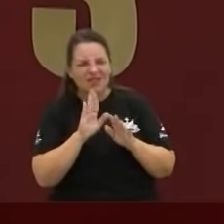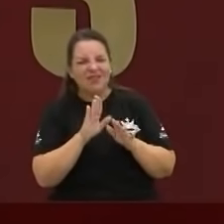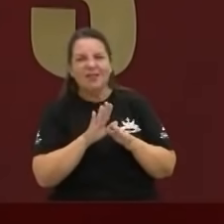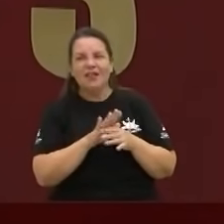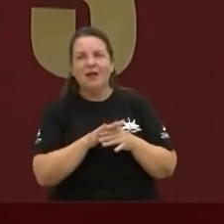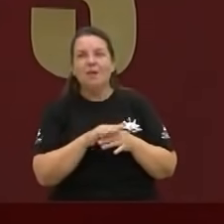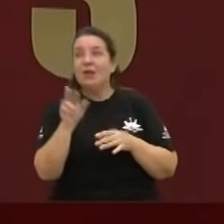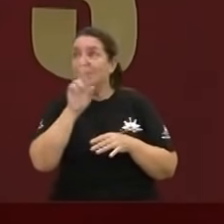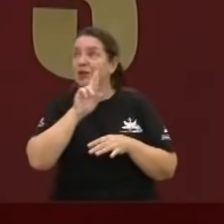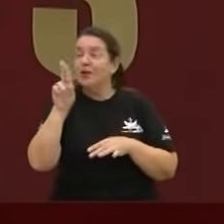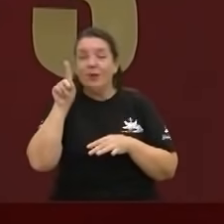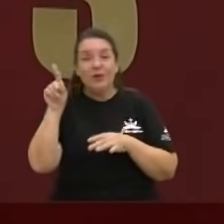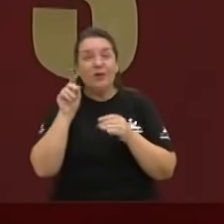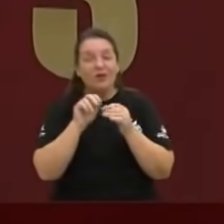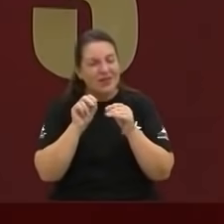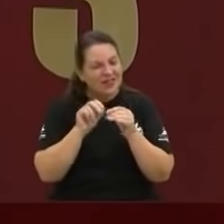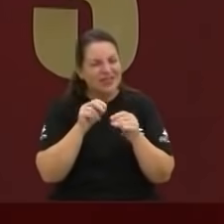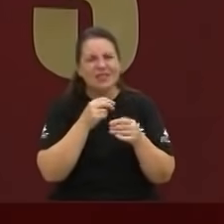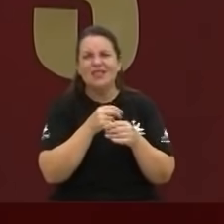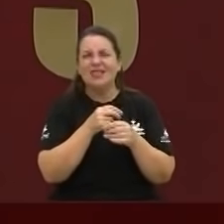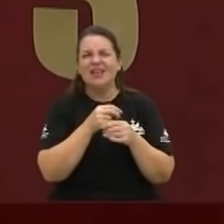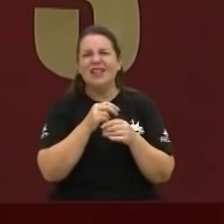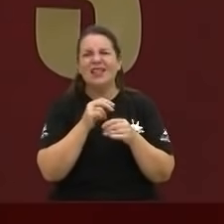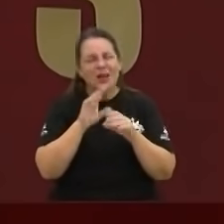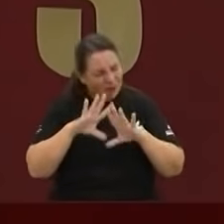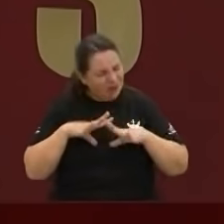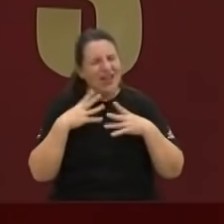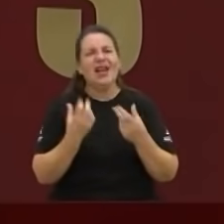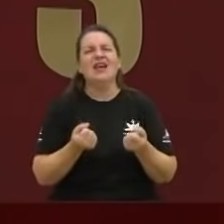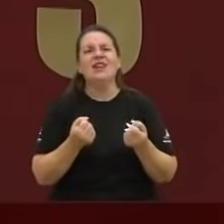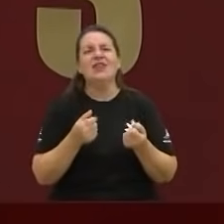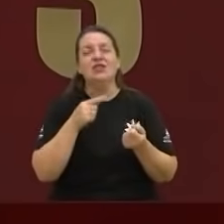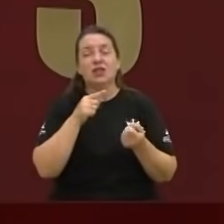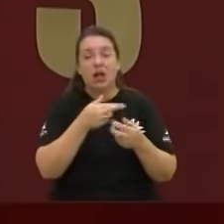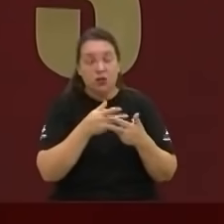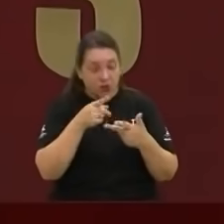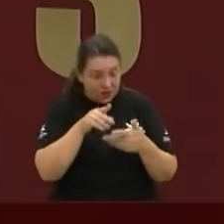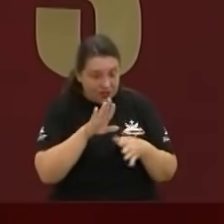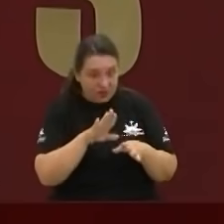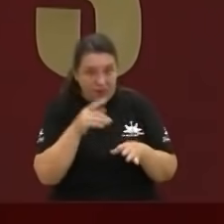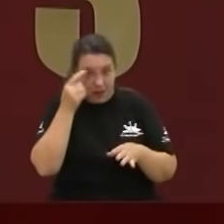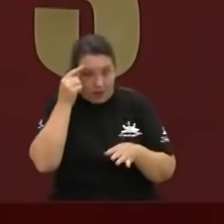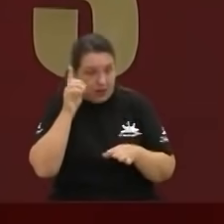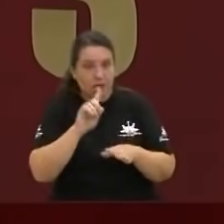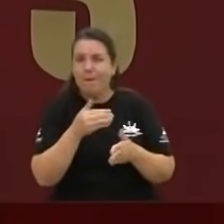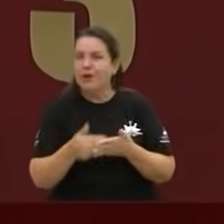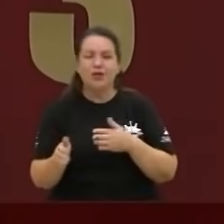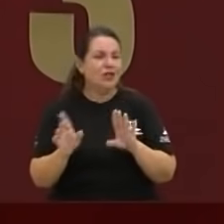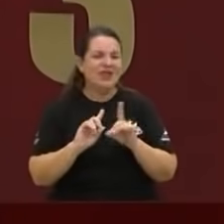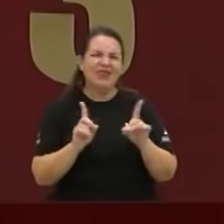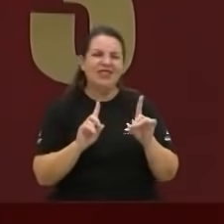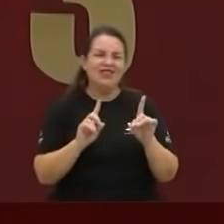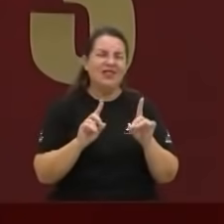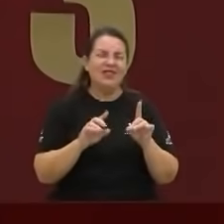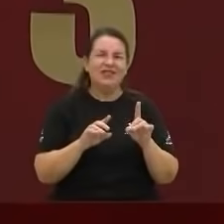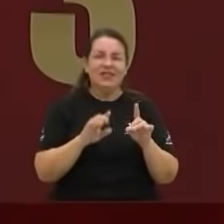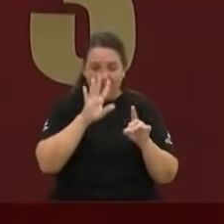O Senhor vai fazer. Coragem, tua causa não é perdida.